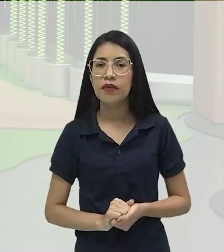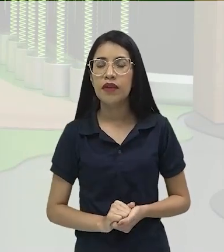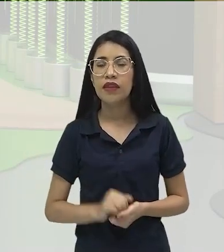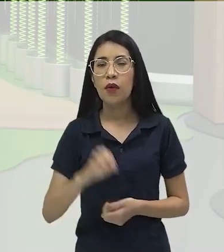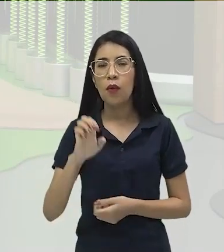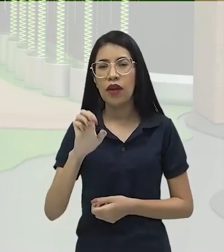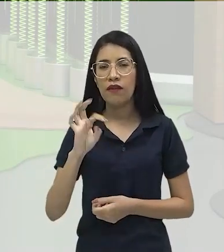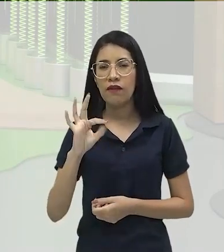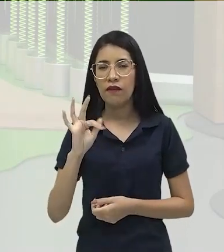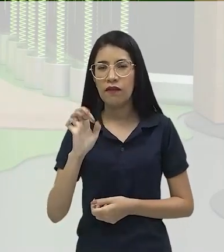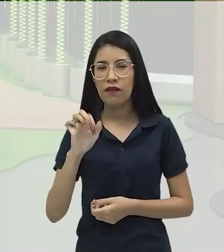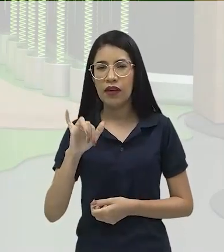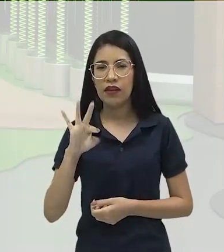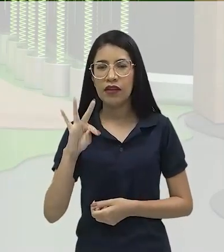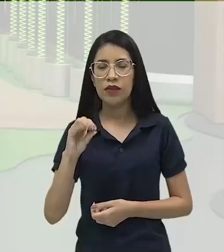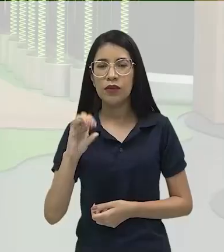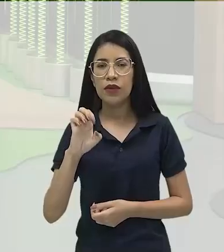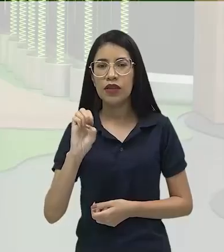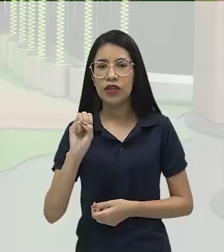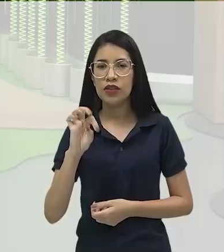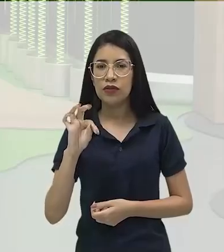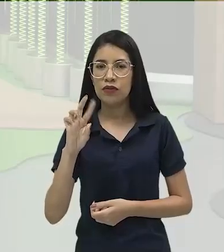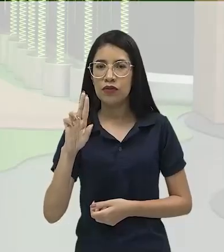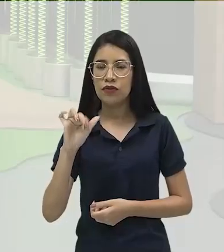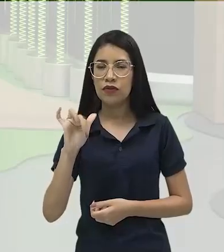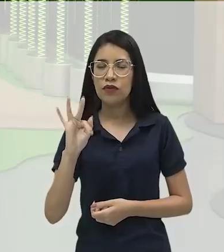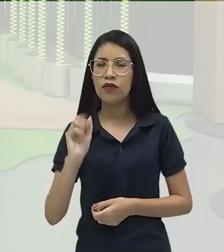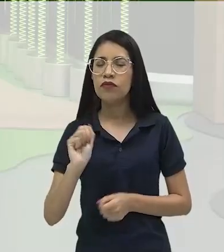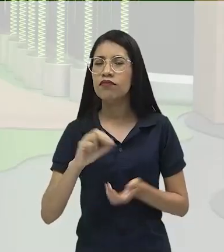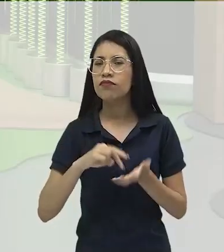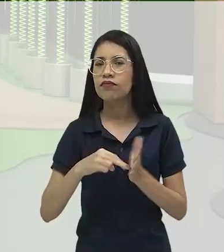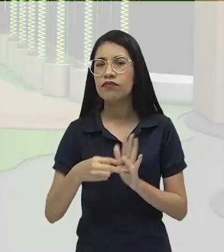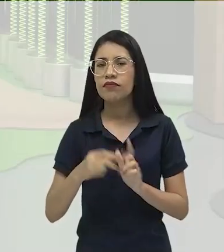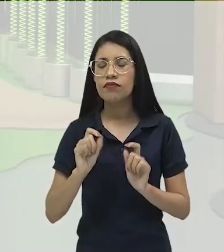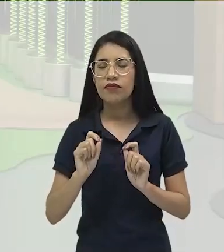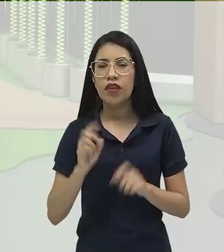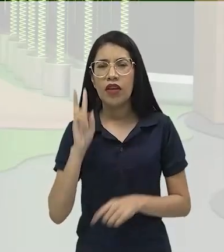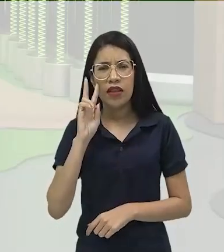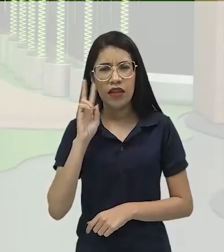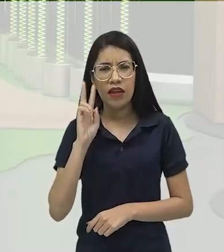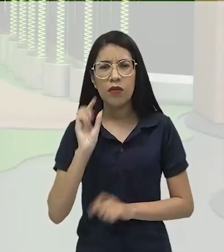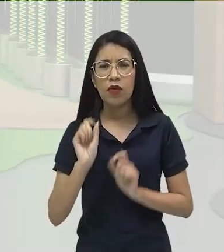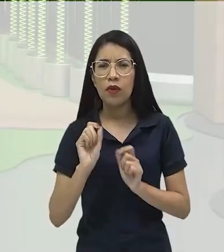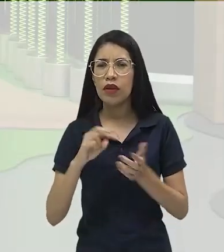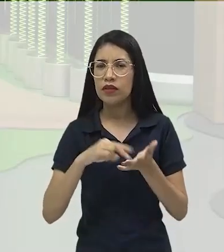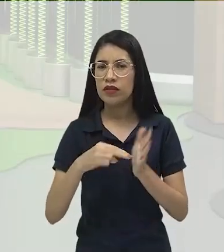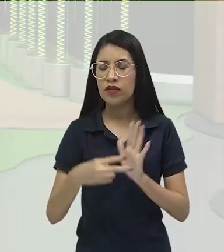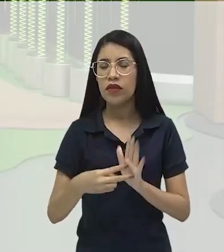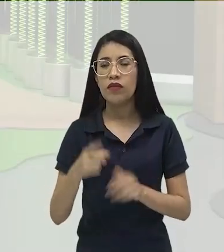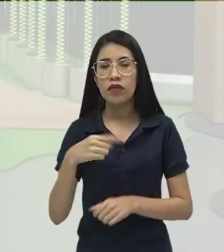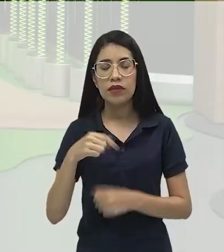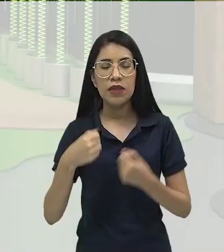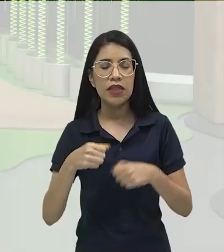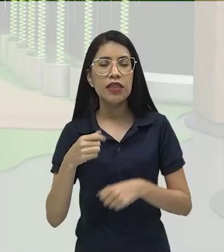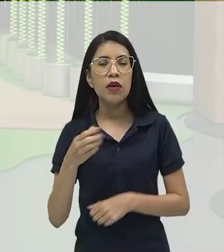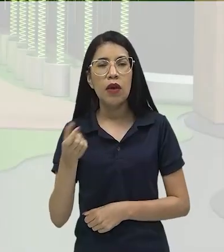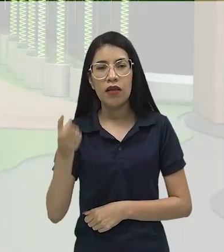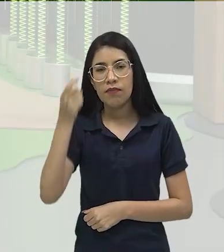estufa, vocês lembram o que é o efeito estufa? É importante a gente ter bem a definição